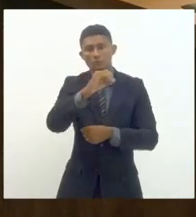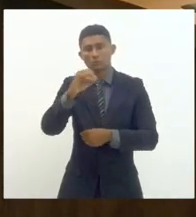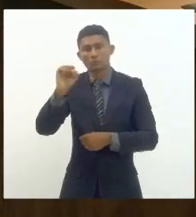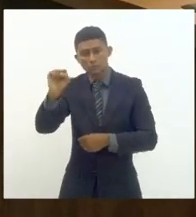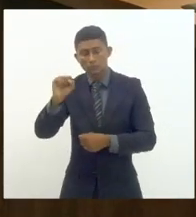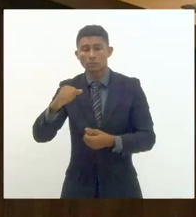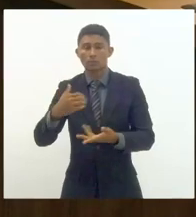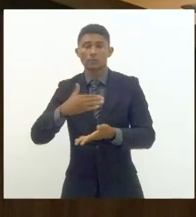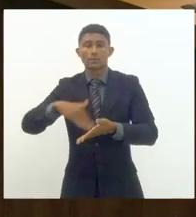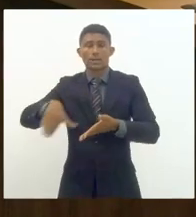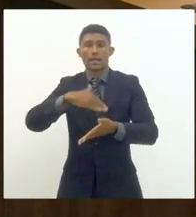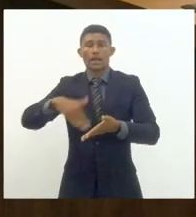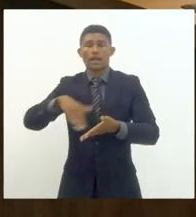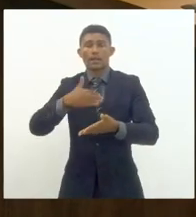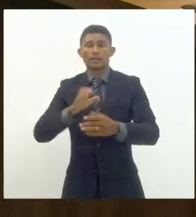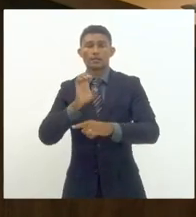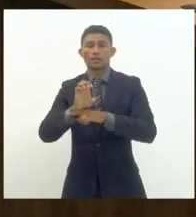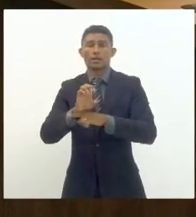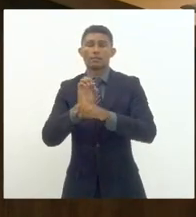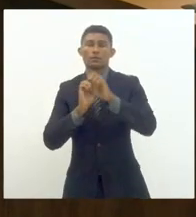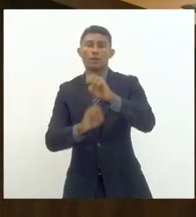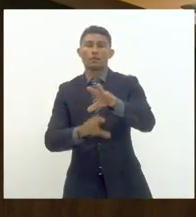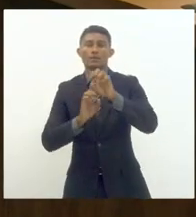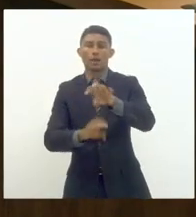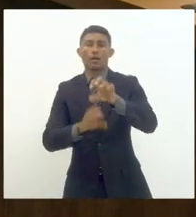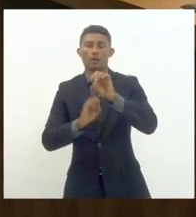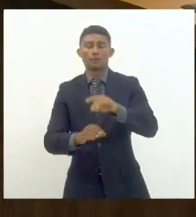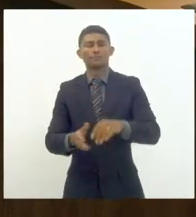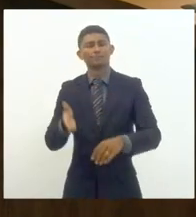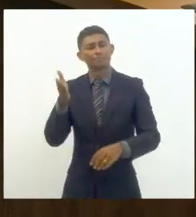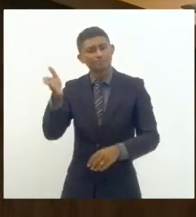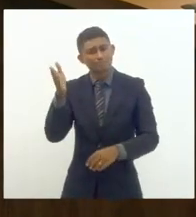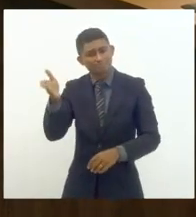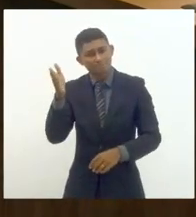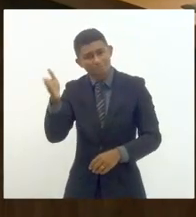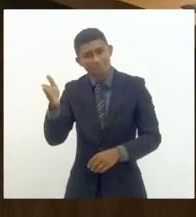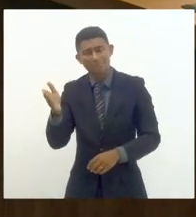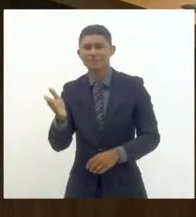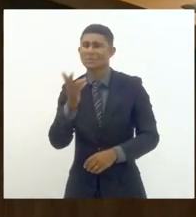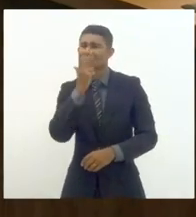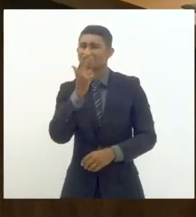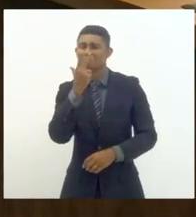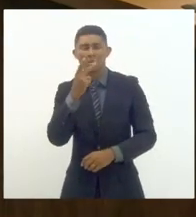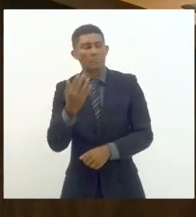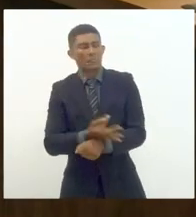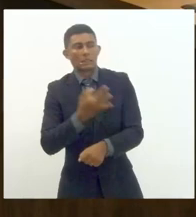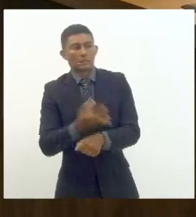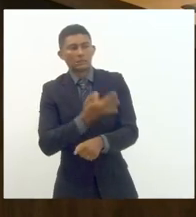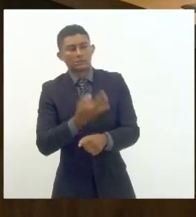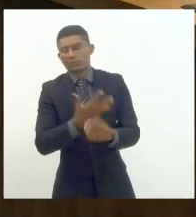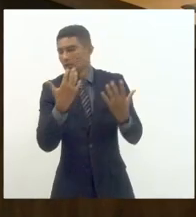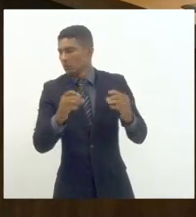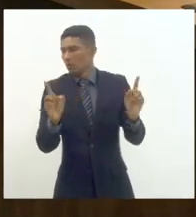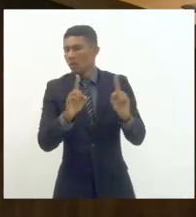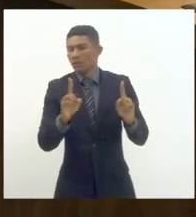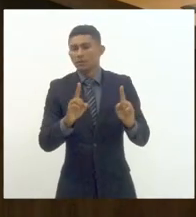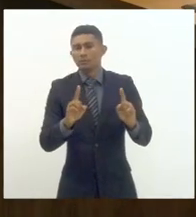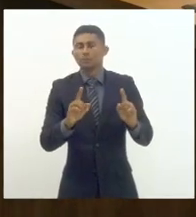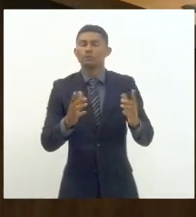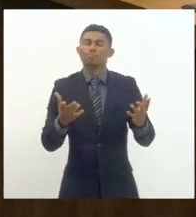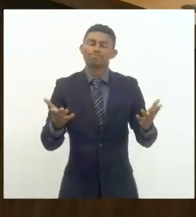Secretaria de Estado de Educação, governo após governo, oferece todo tipo de resistência para cumprir esta